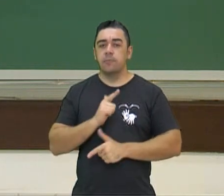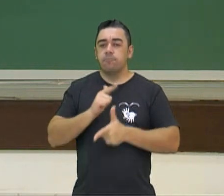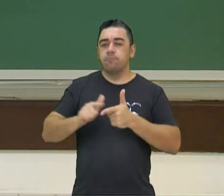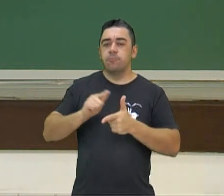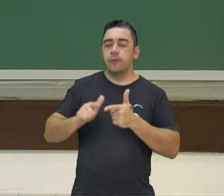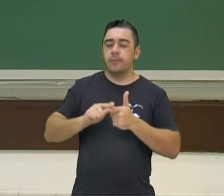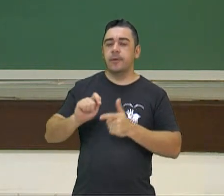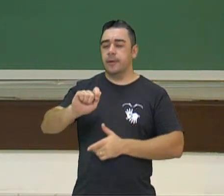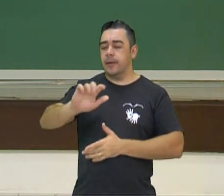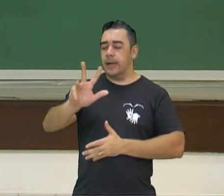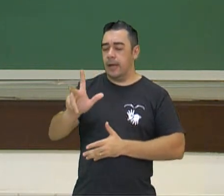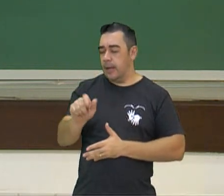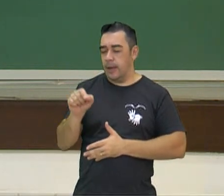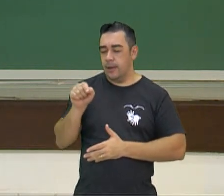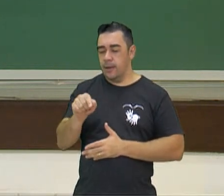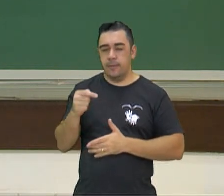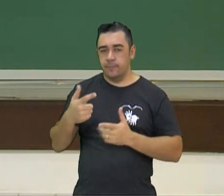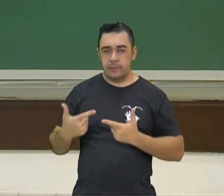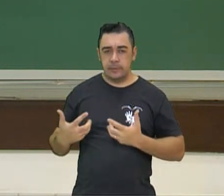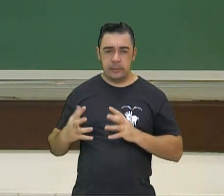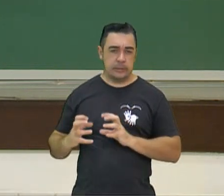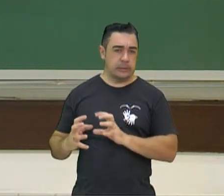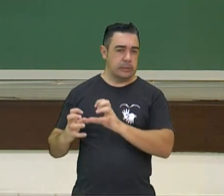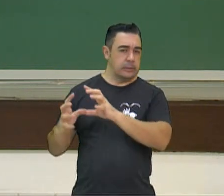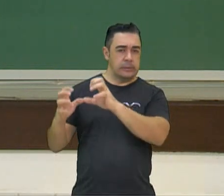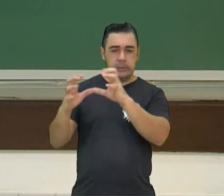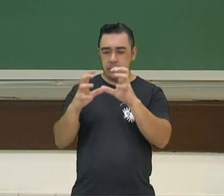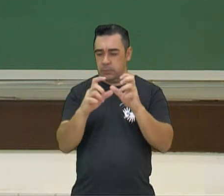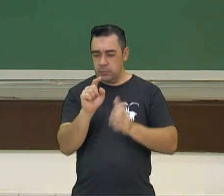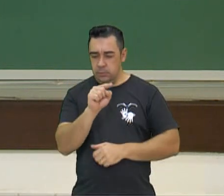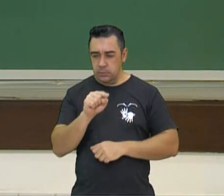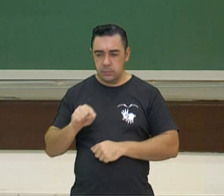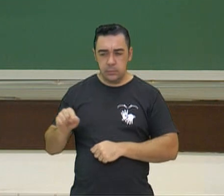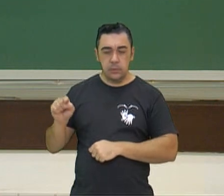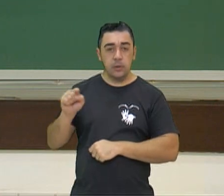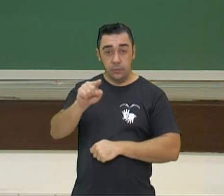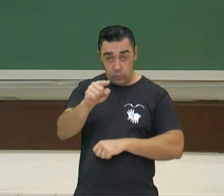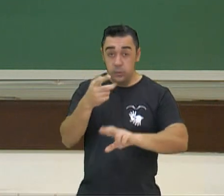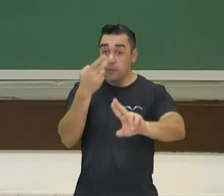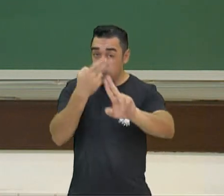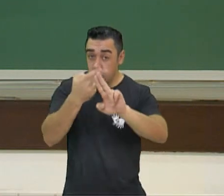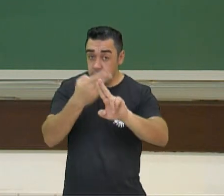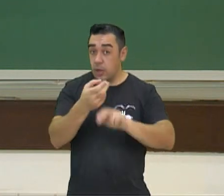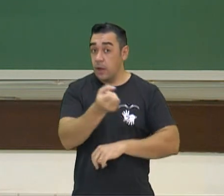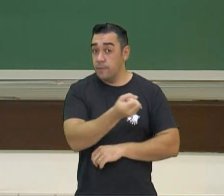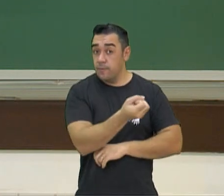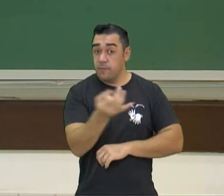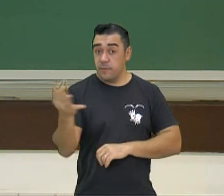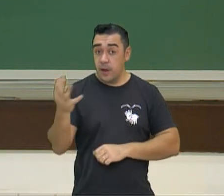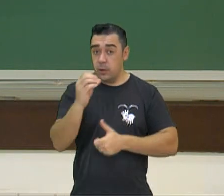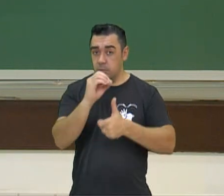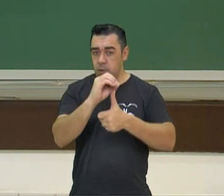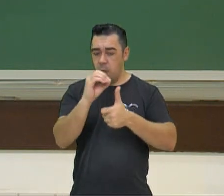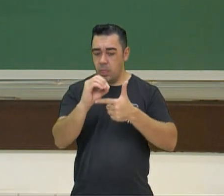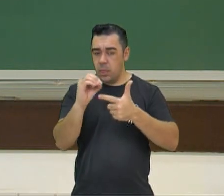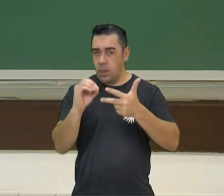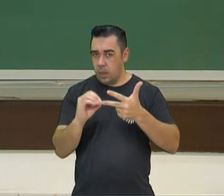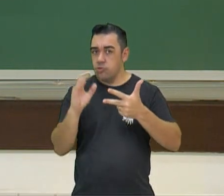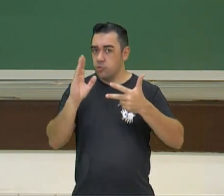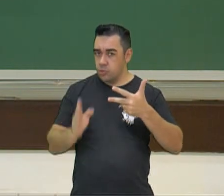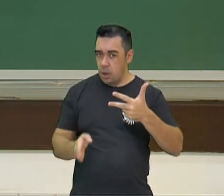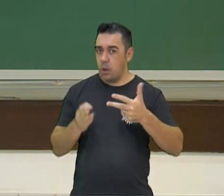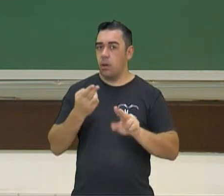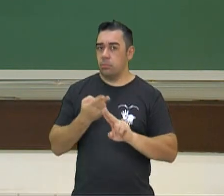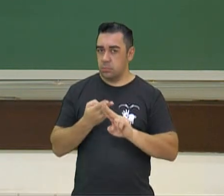nova ordem mundial, você usa em diversos Enems, já foi usado, desculpa, em diversos Enems,